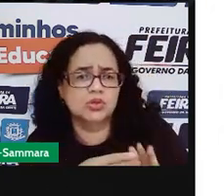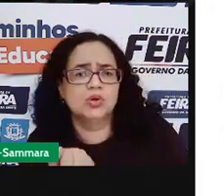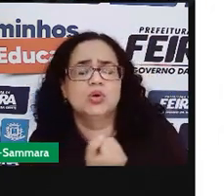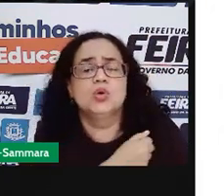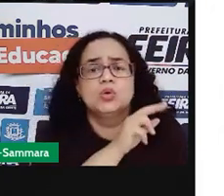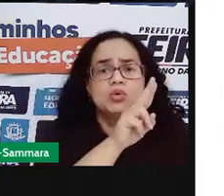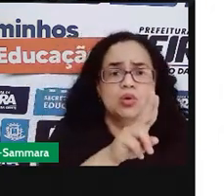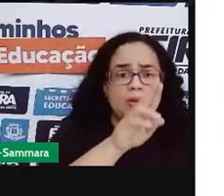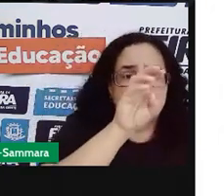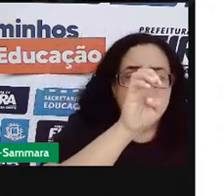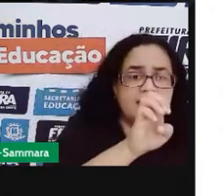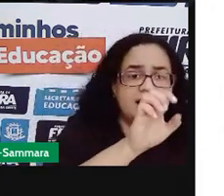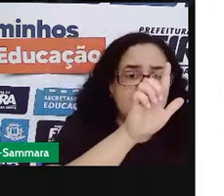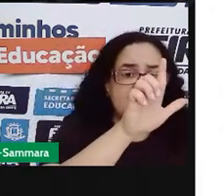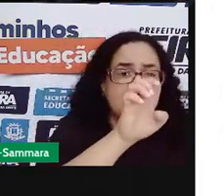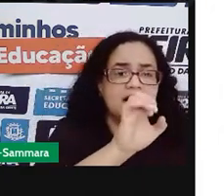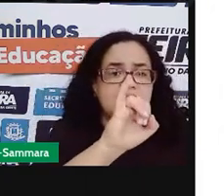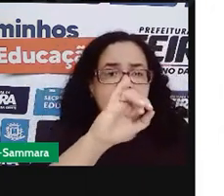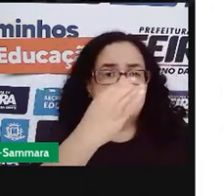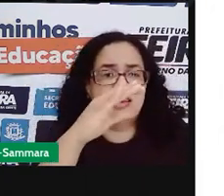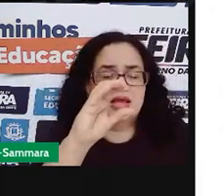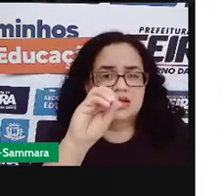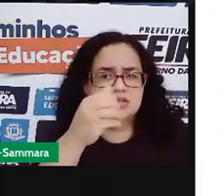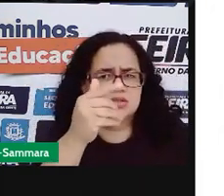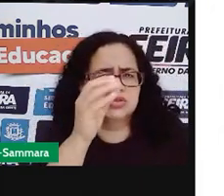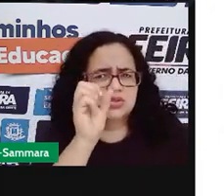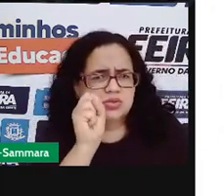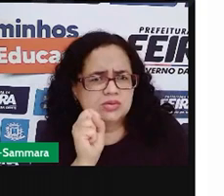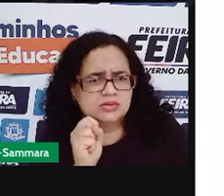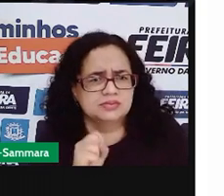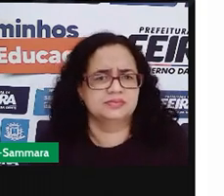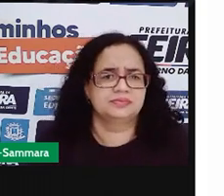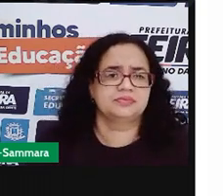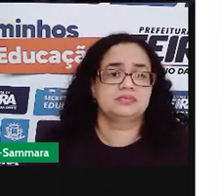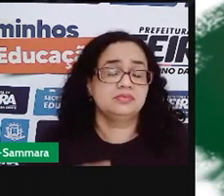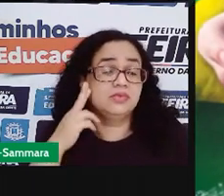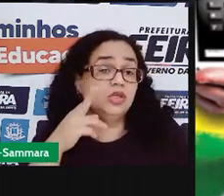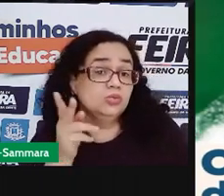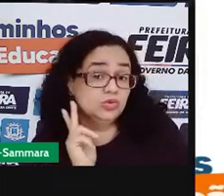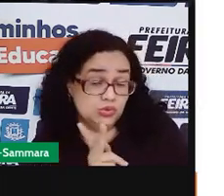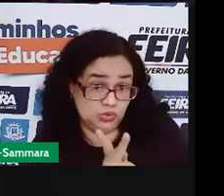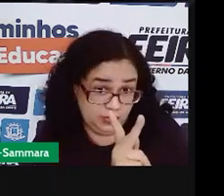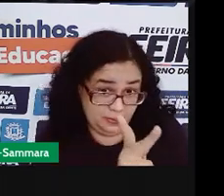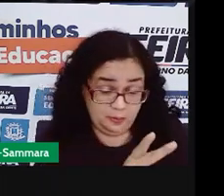eleições? Você sabe para que serve? Vamos lá.